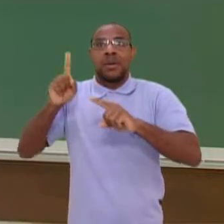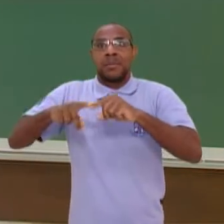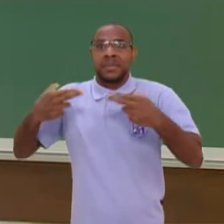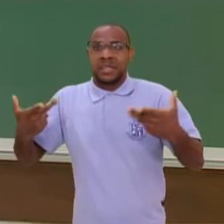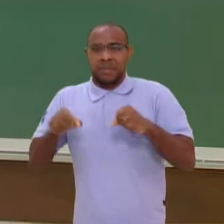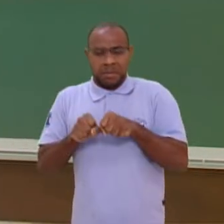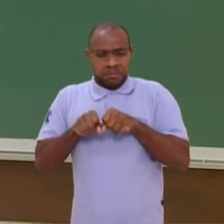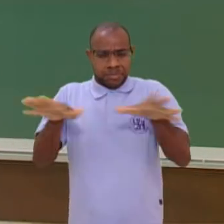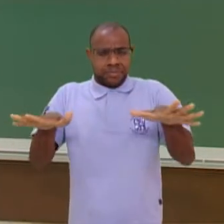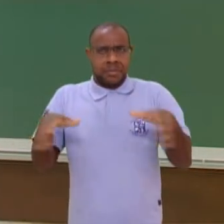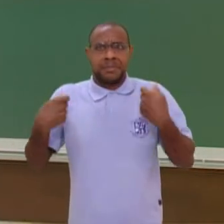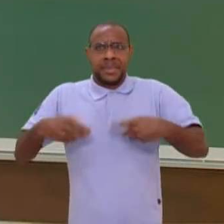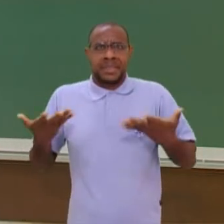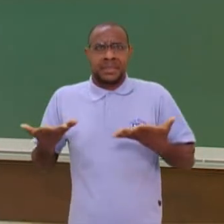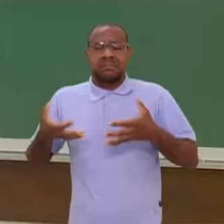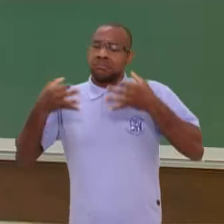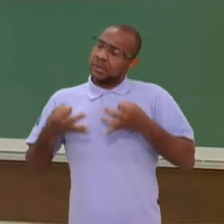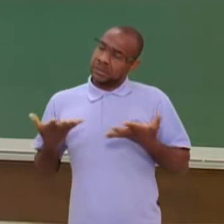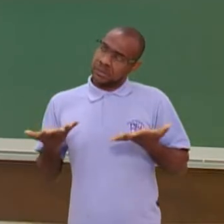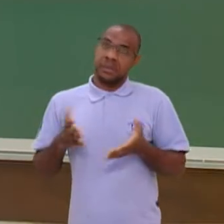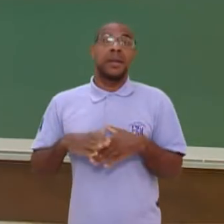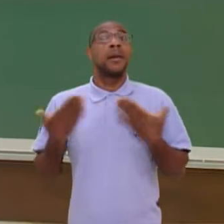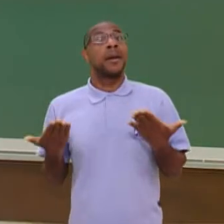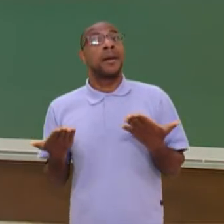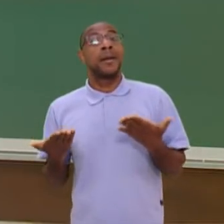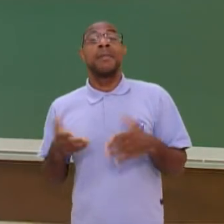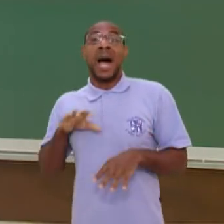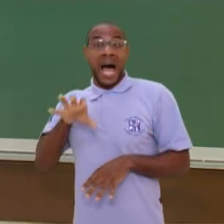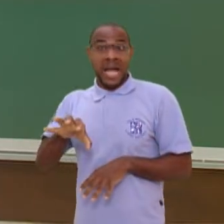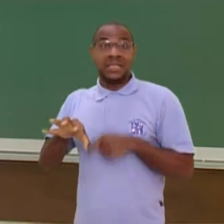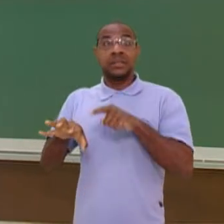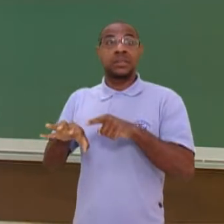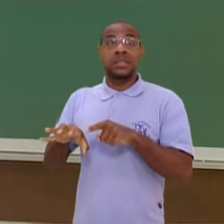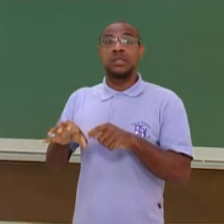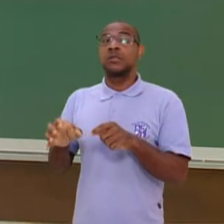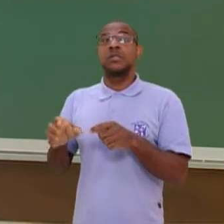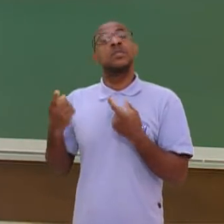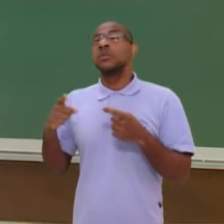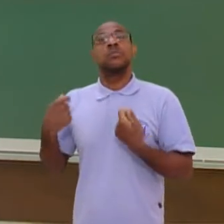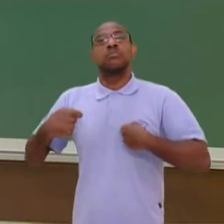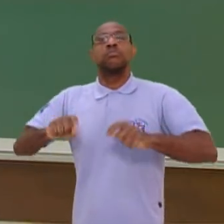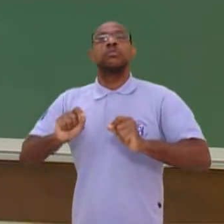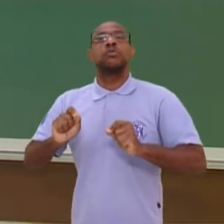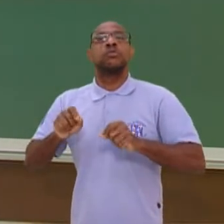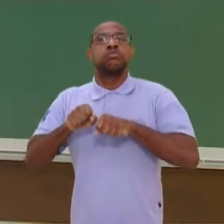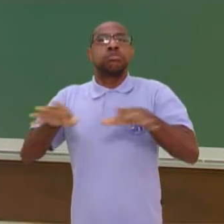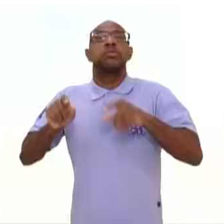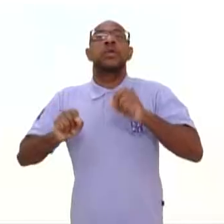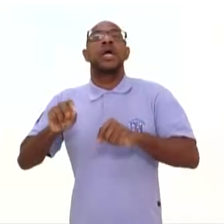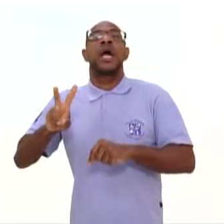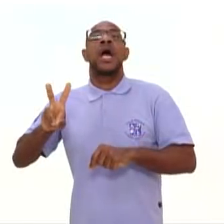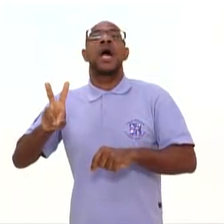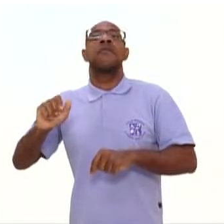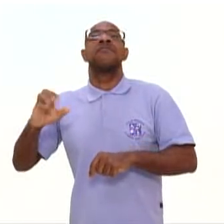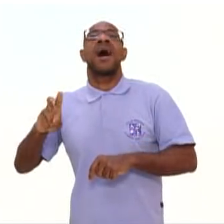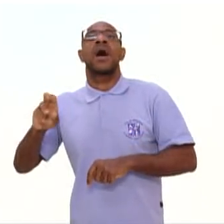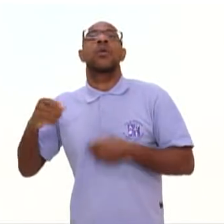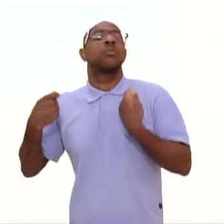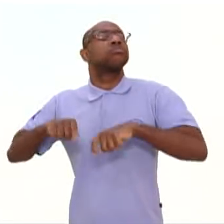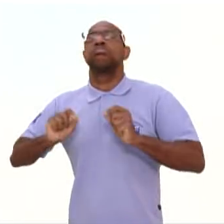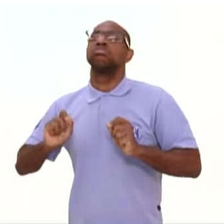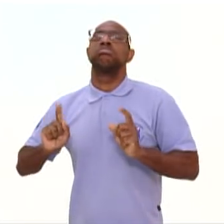beleza? Até aqui essa afirmativa está correta. Vamos ali. E dessa forma não se propagam no vácuo. Ok, complementou a primeira etapa,